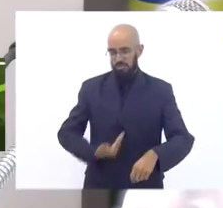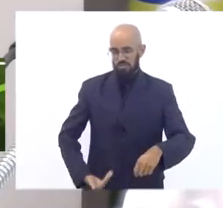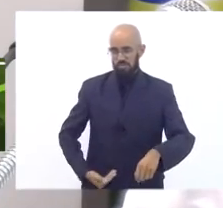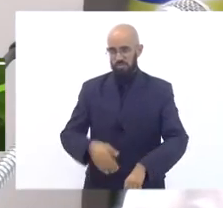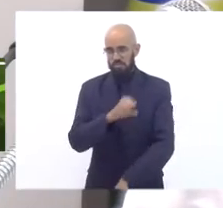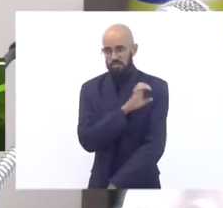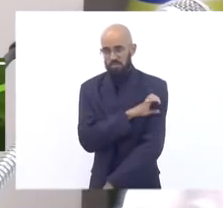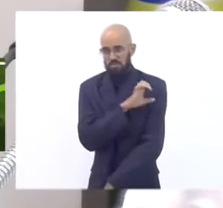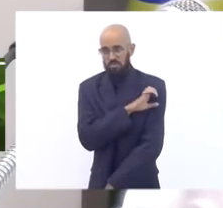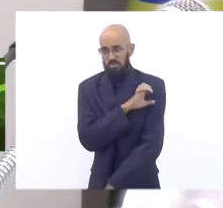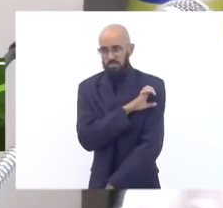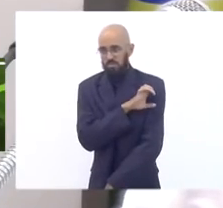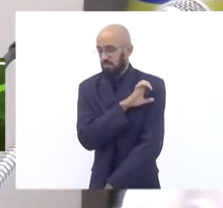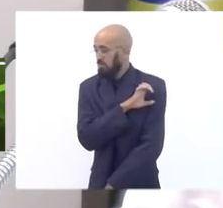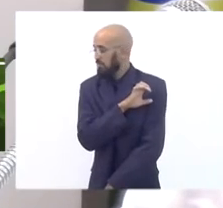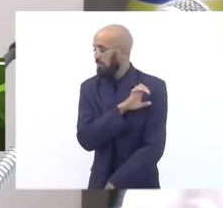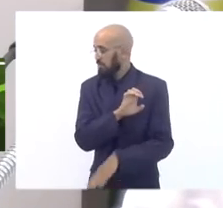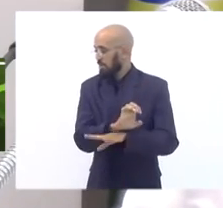a verdade.